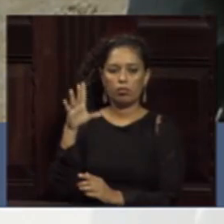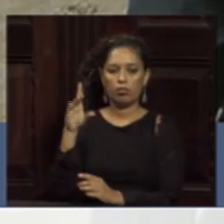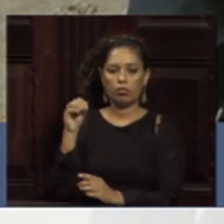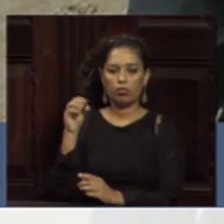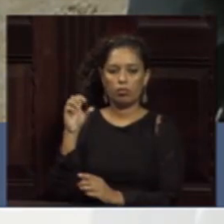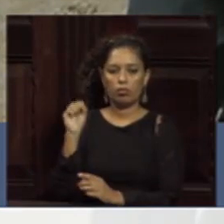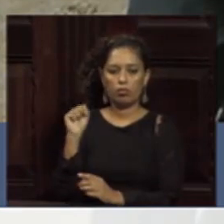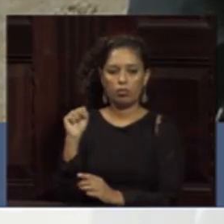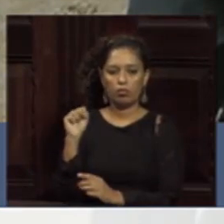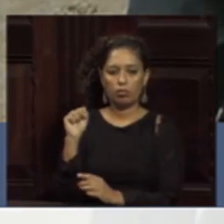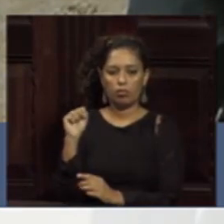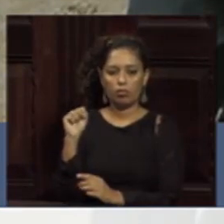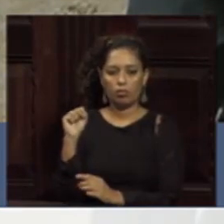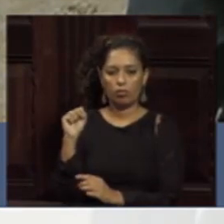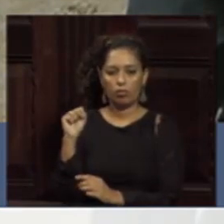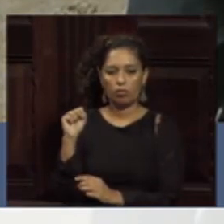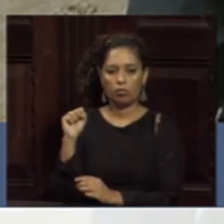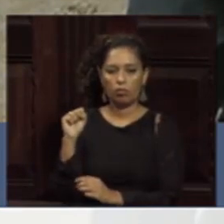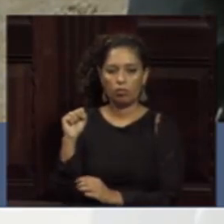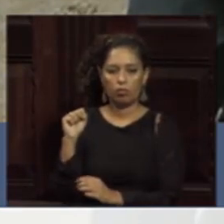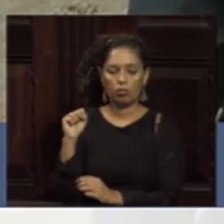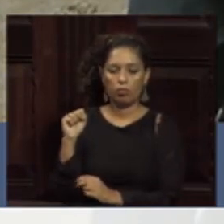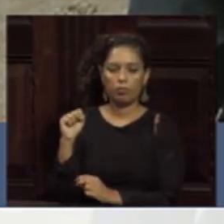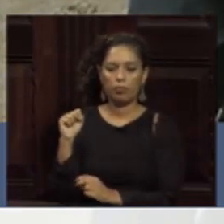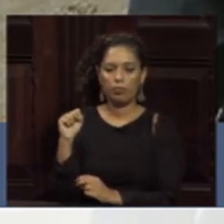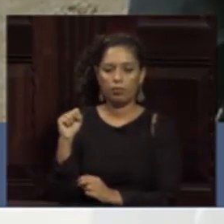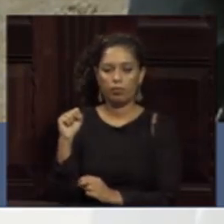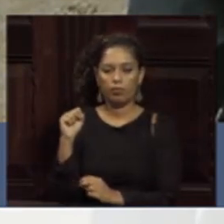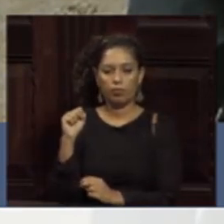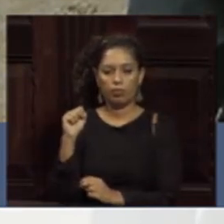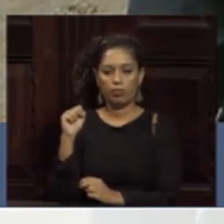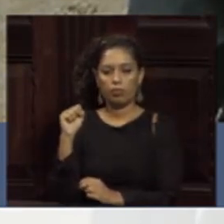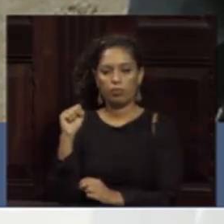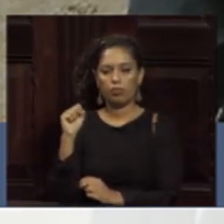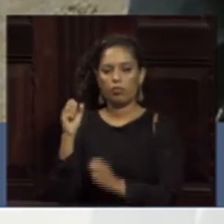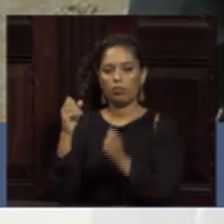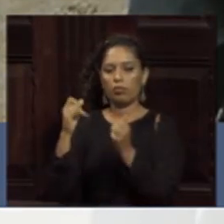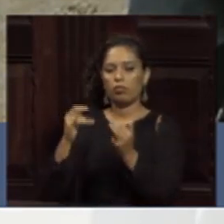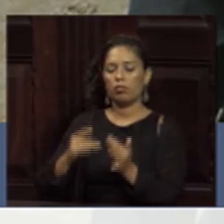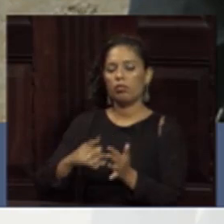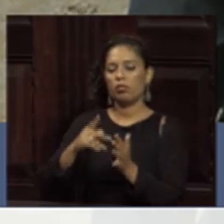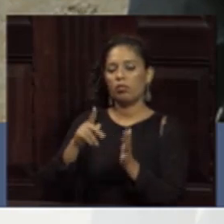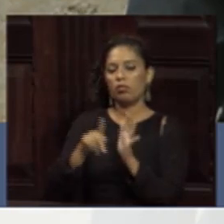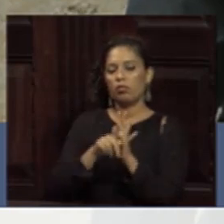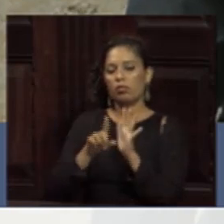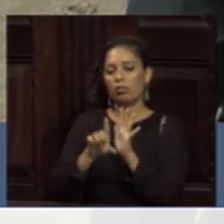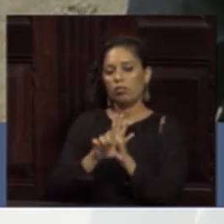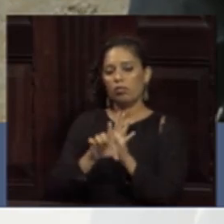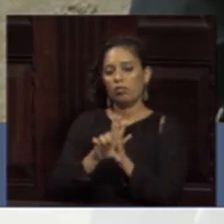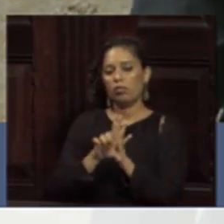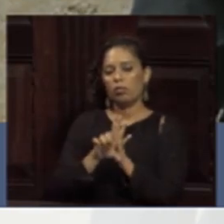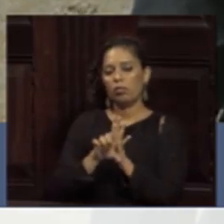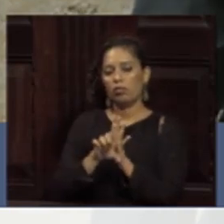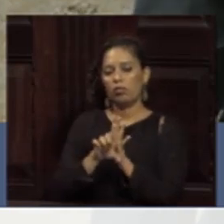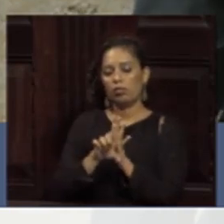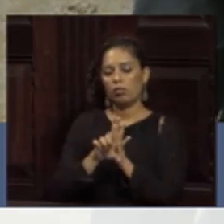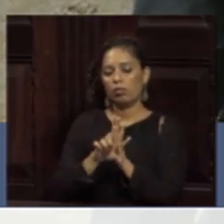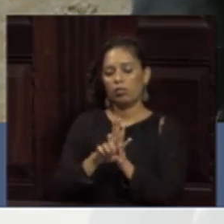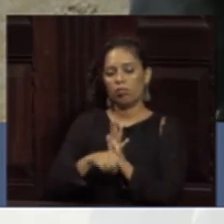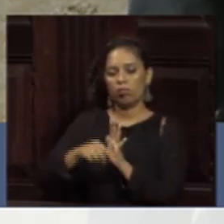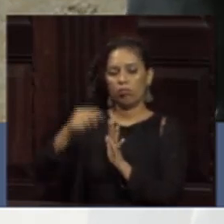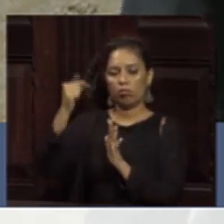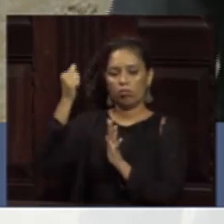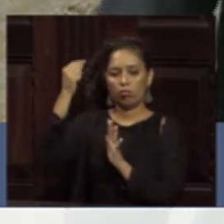corrigir que o deputado André do PV agora é o André Lazzaroni. É que esse projeto é tão antigo que ele ainda era o André do PV. Esse é